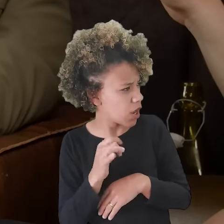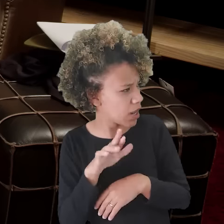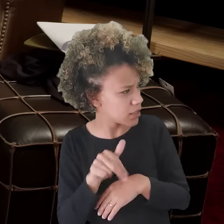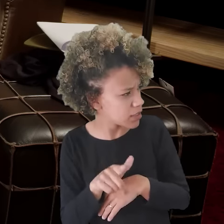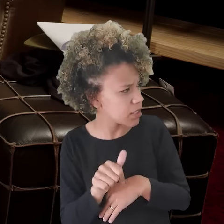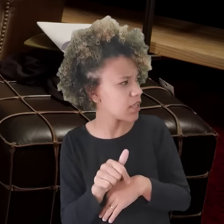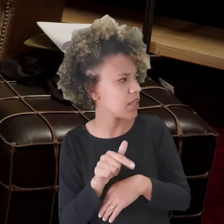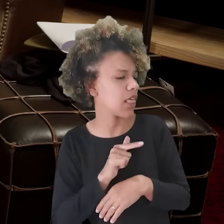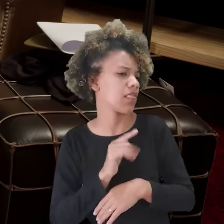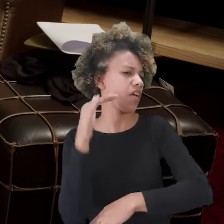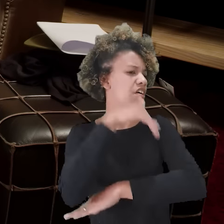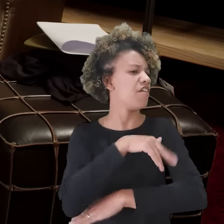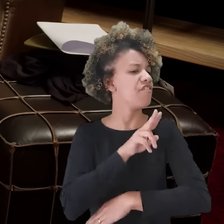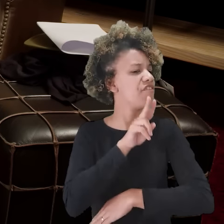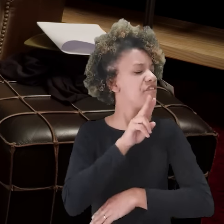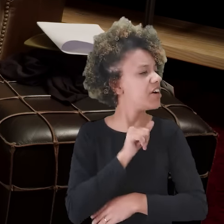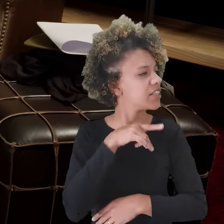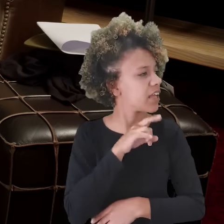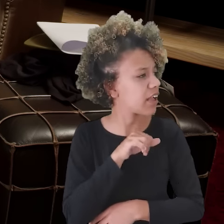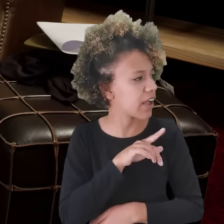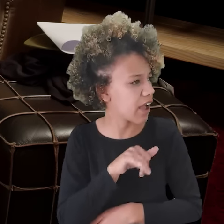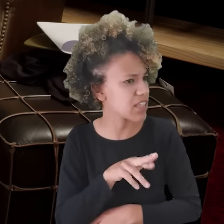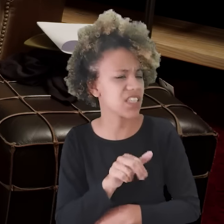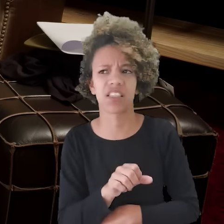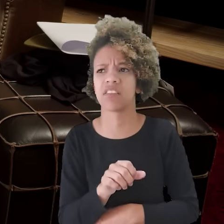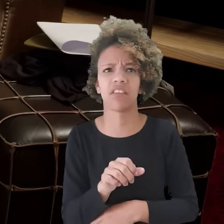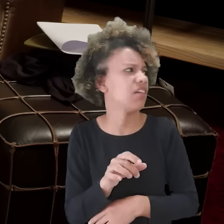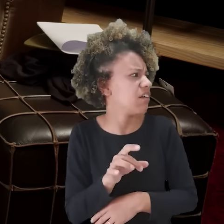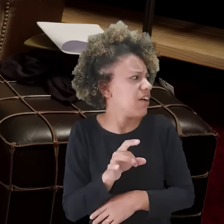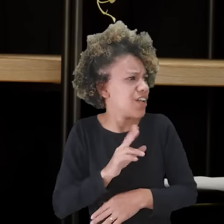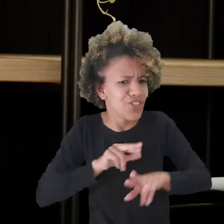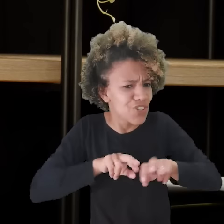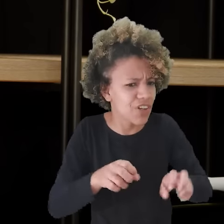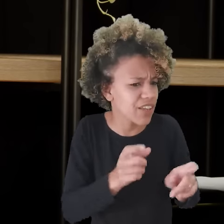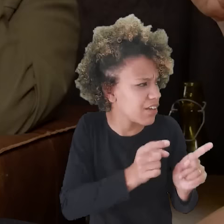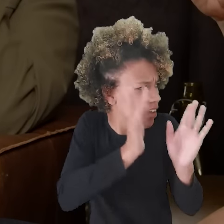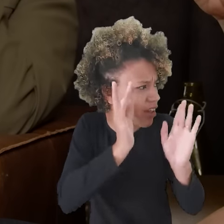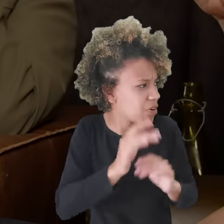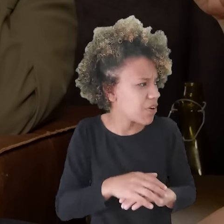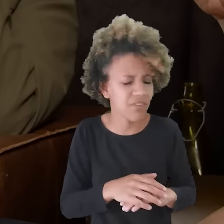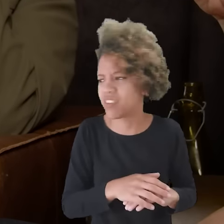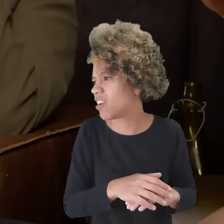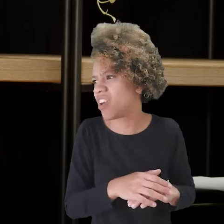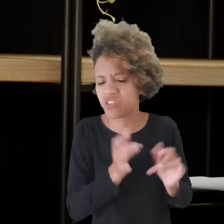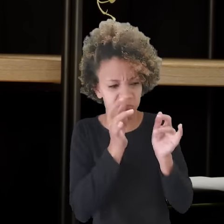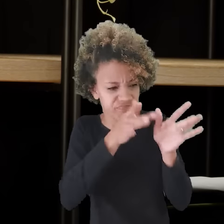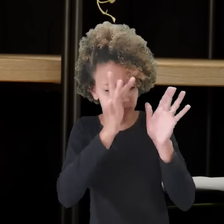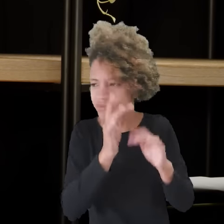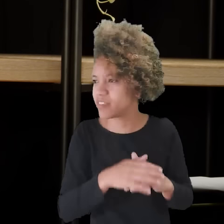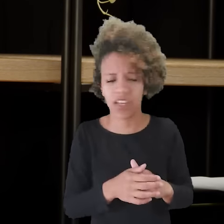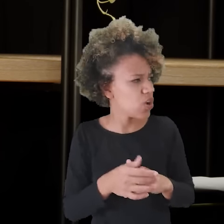não tem mais Avenida Van de gato porque não tem nada cara Holandês ele só colonizou e cagou para eles foram embora